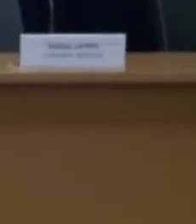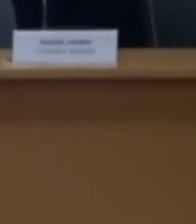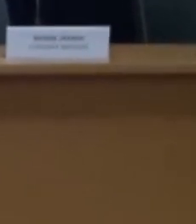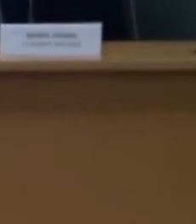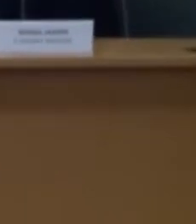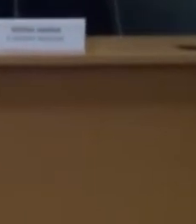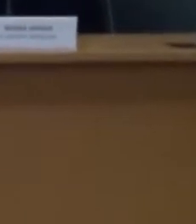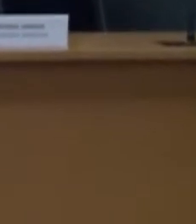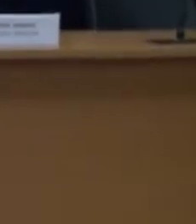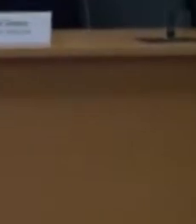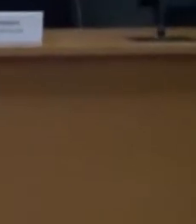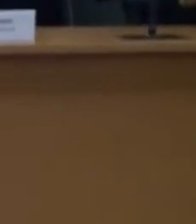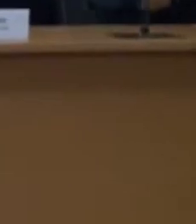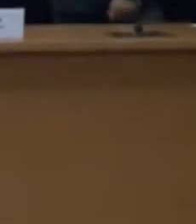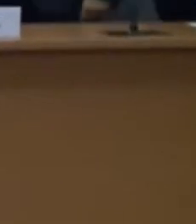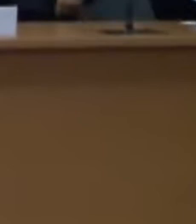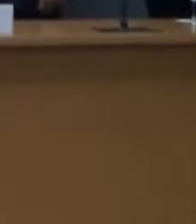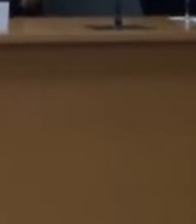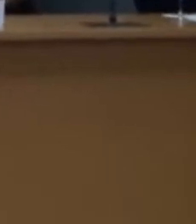Regina Jansen.